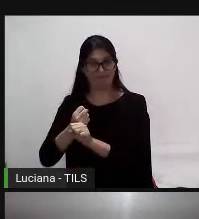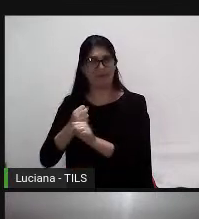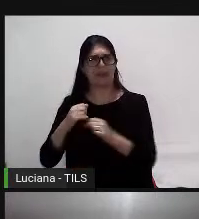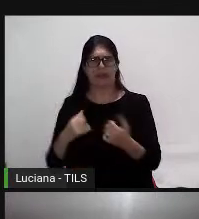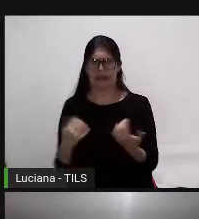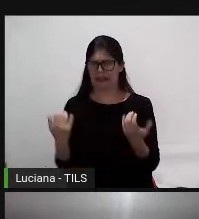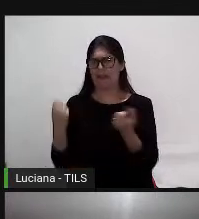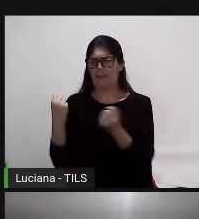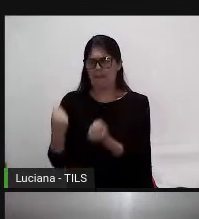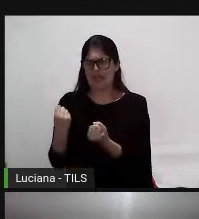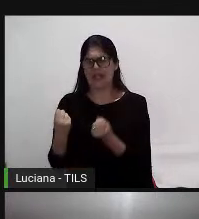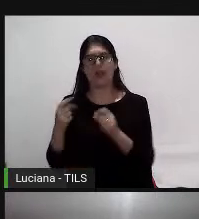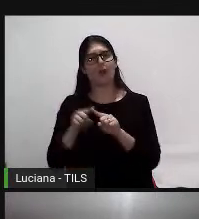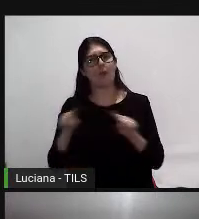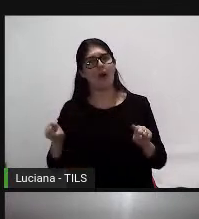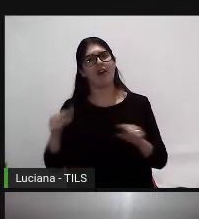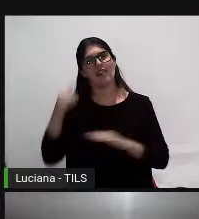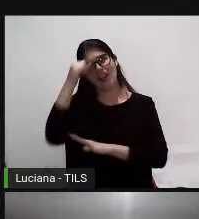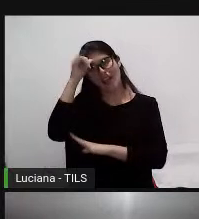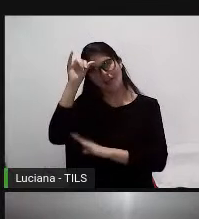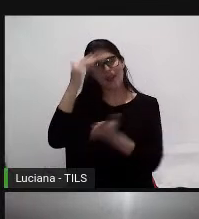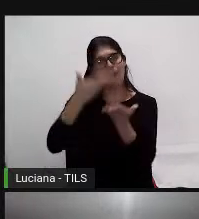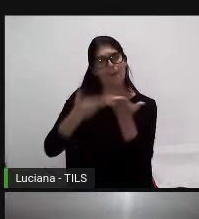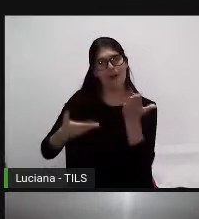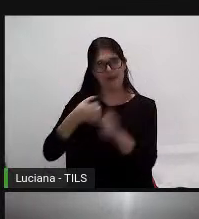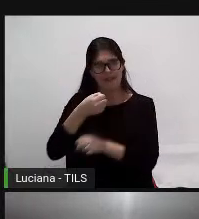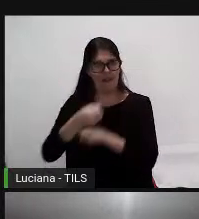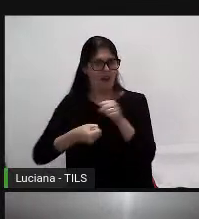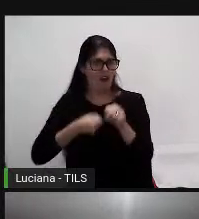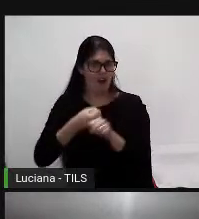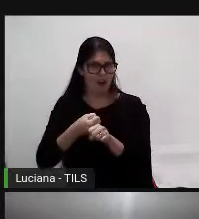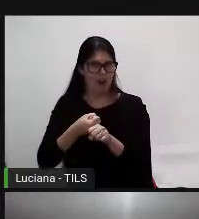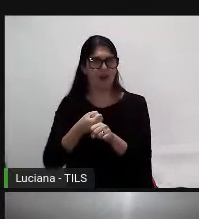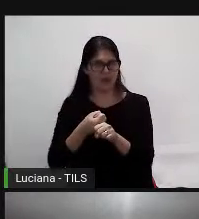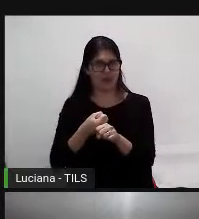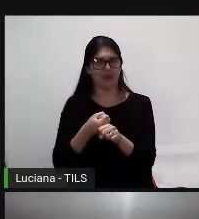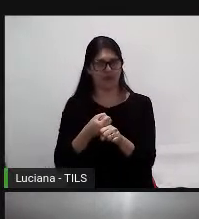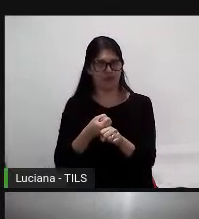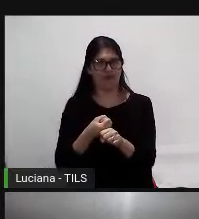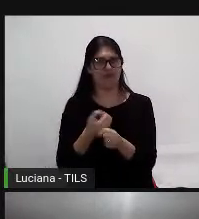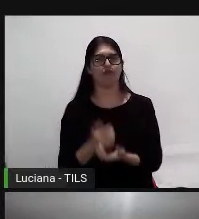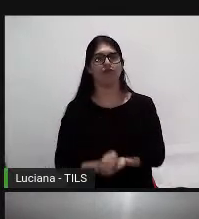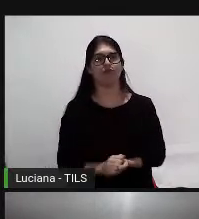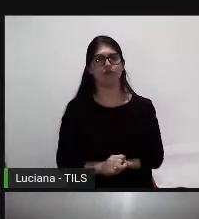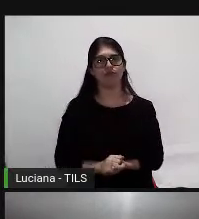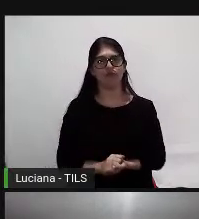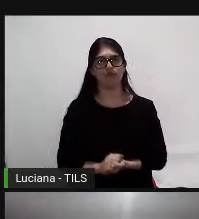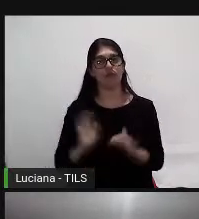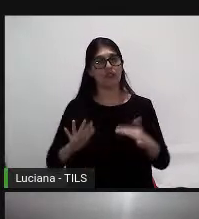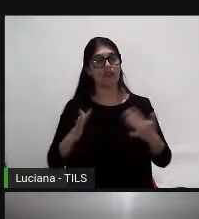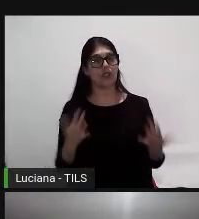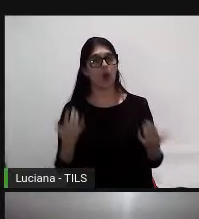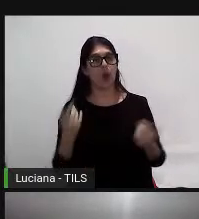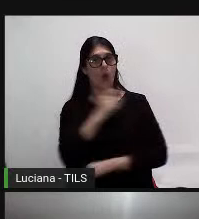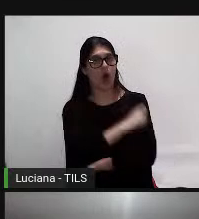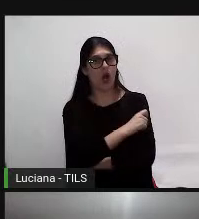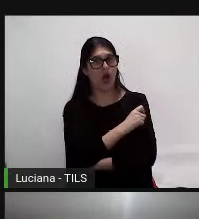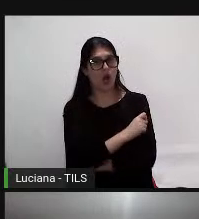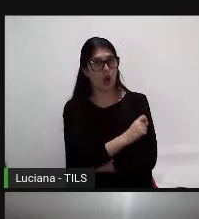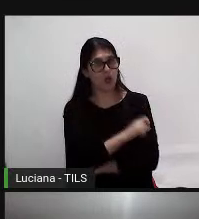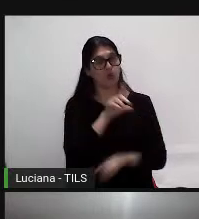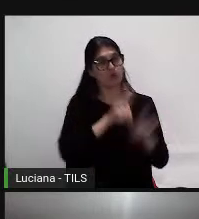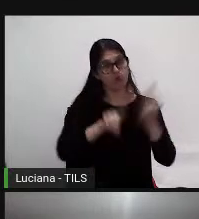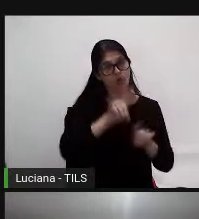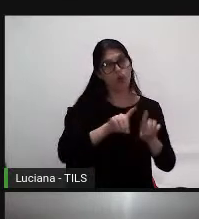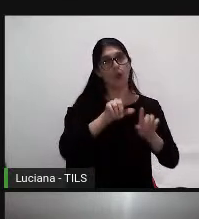que não avançasse mais a sua formação. E aí temos alguns estudantes que optaram